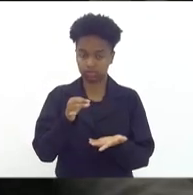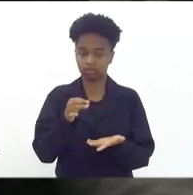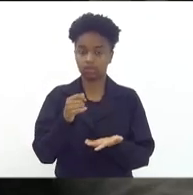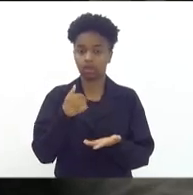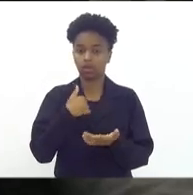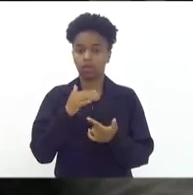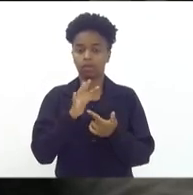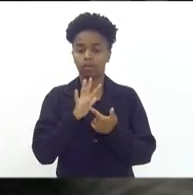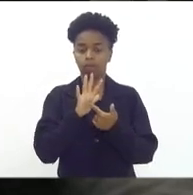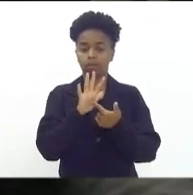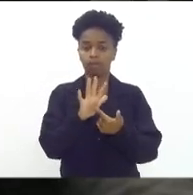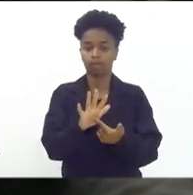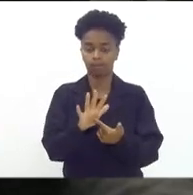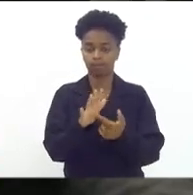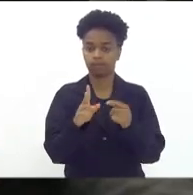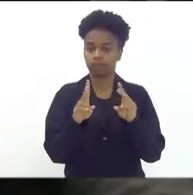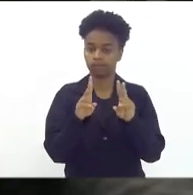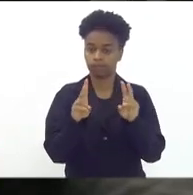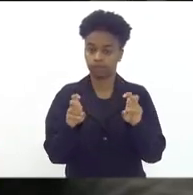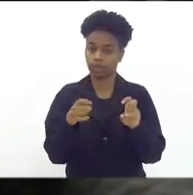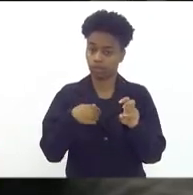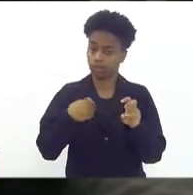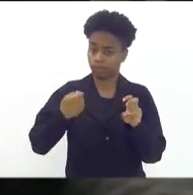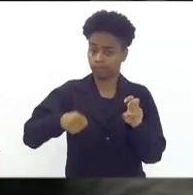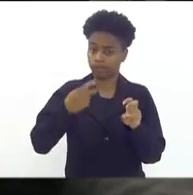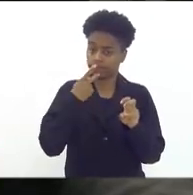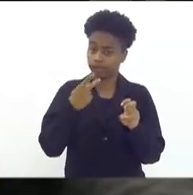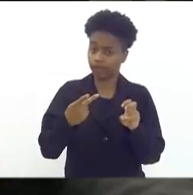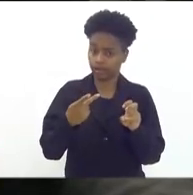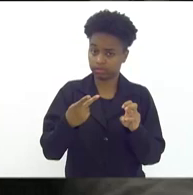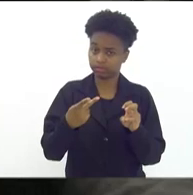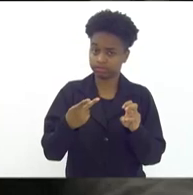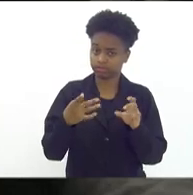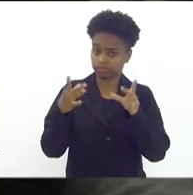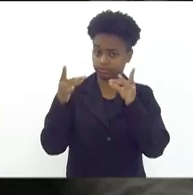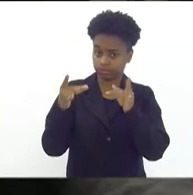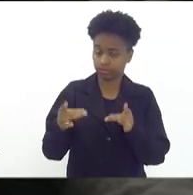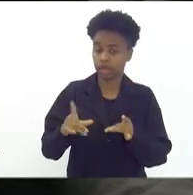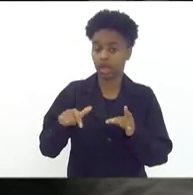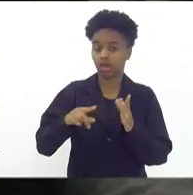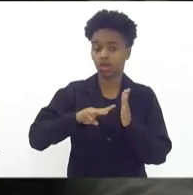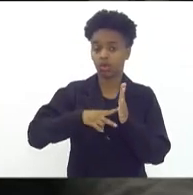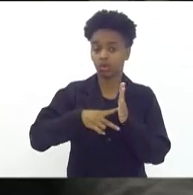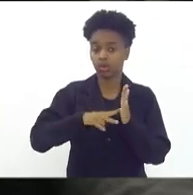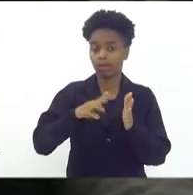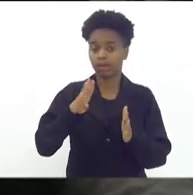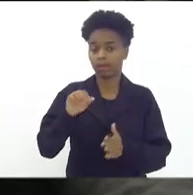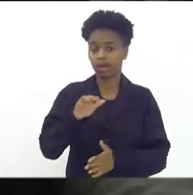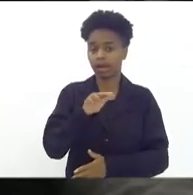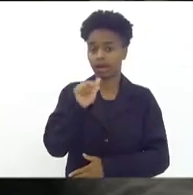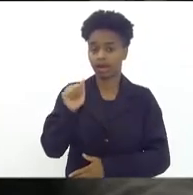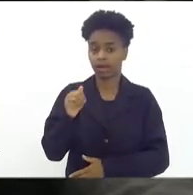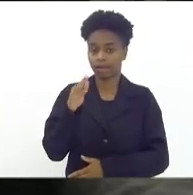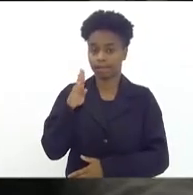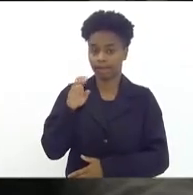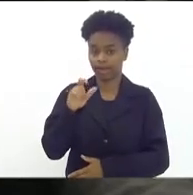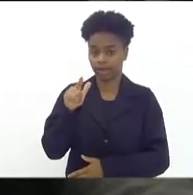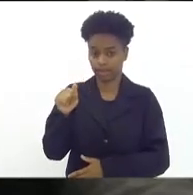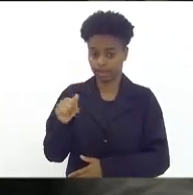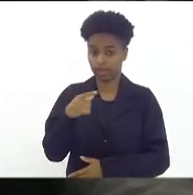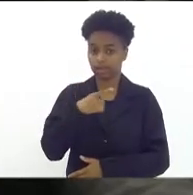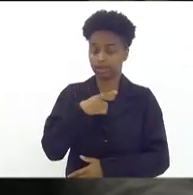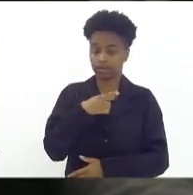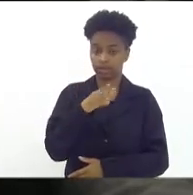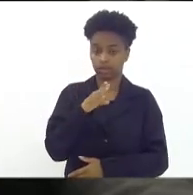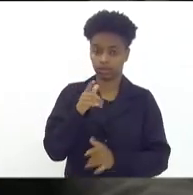um caso que eu vou precisar citar aqui de forma específica foi o caso do Condomínio Barra Bella que tinha na Barra da Tijuca onde